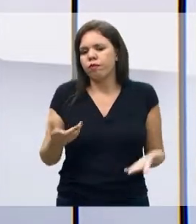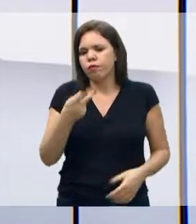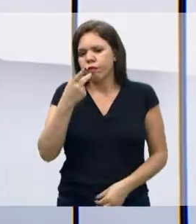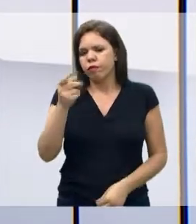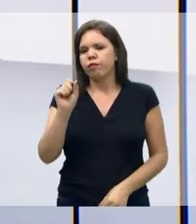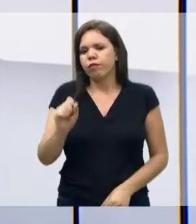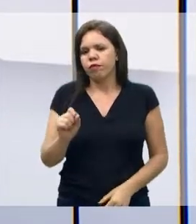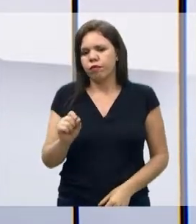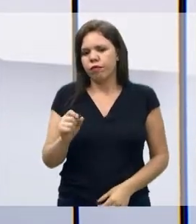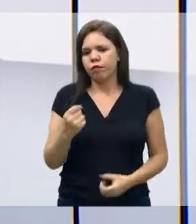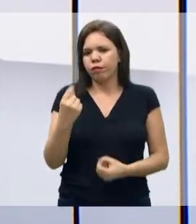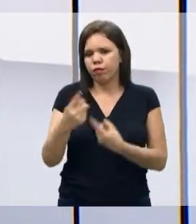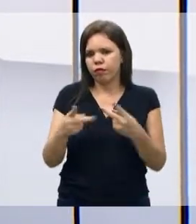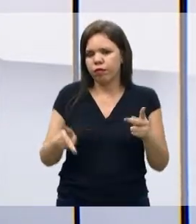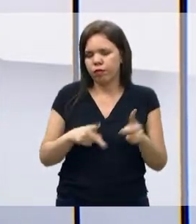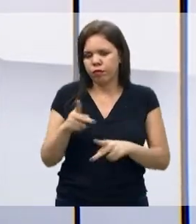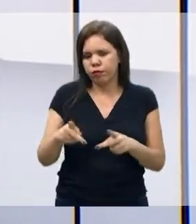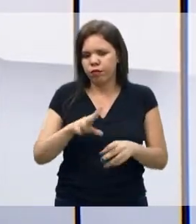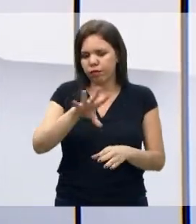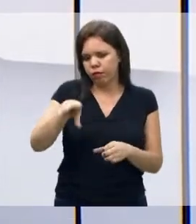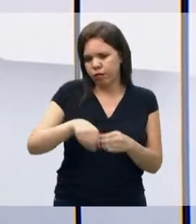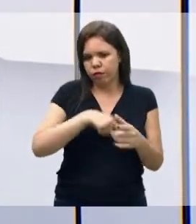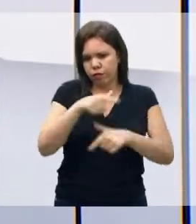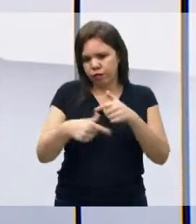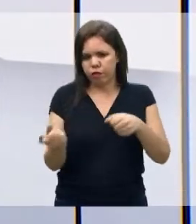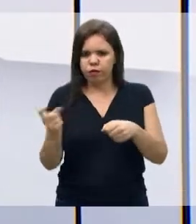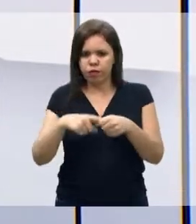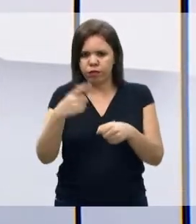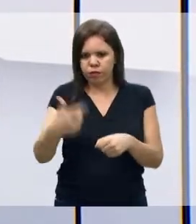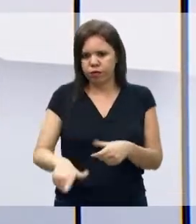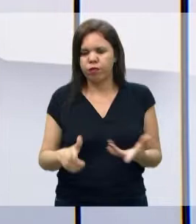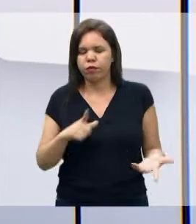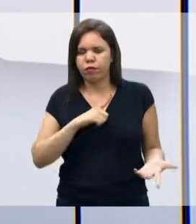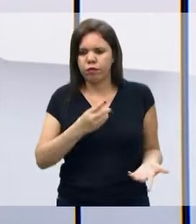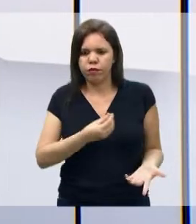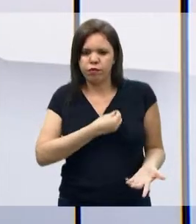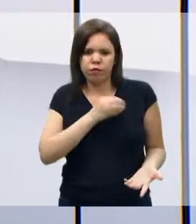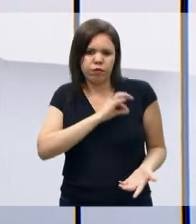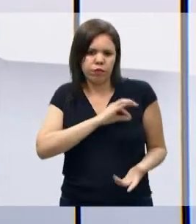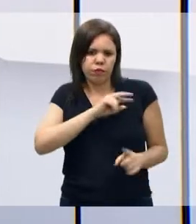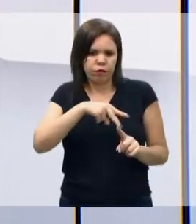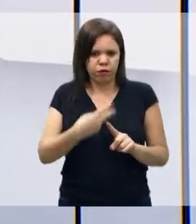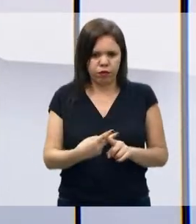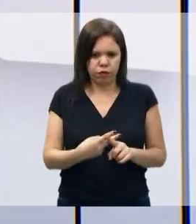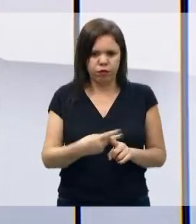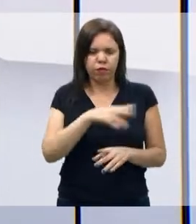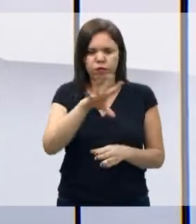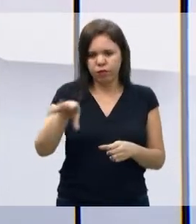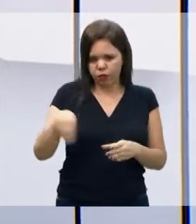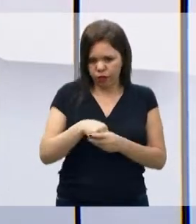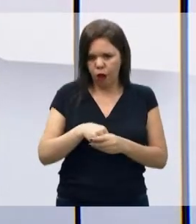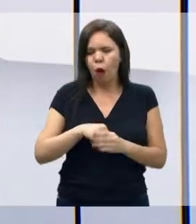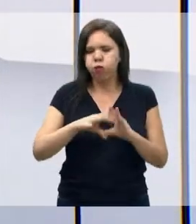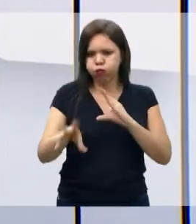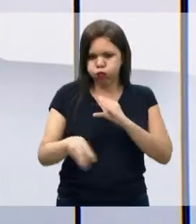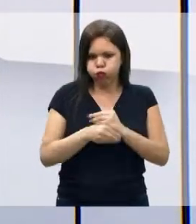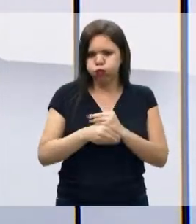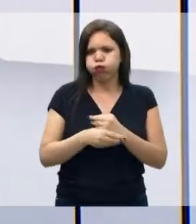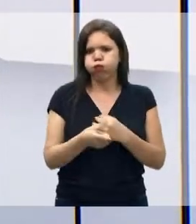de algumas vezes ser reinseridos no mercado de trabalho para que tenha aí um incremento, né, do